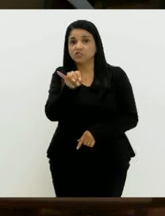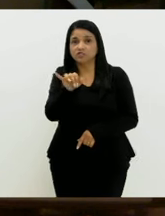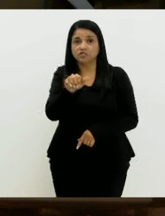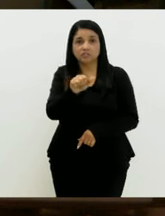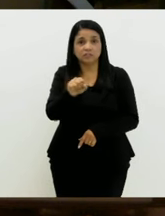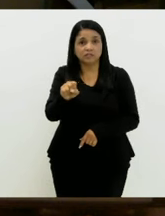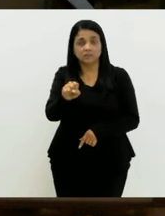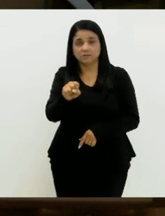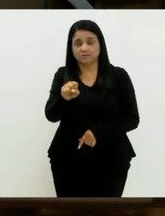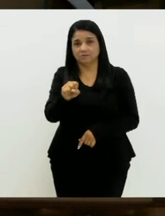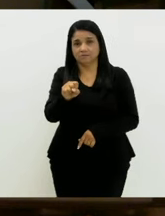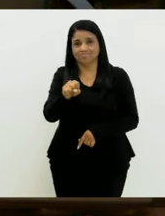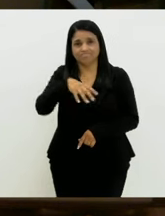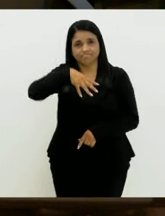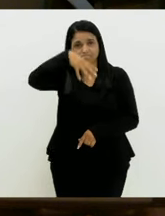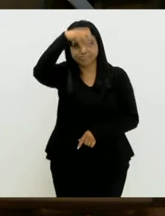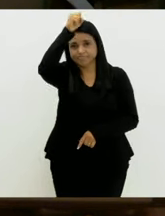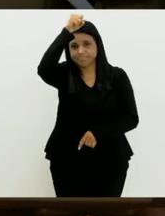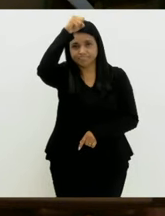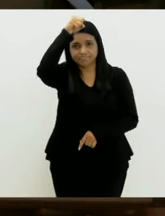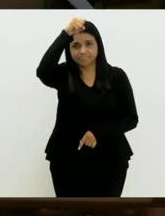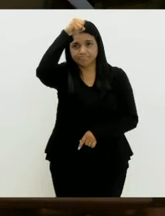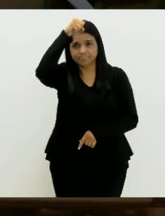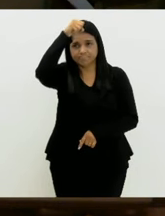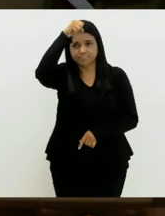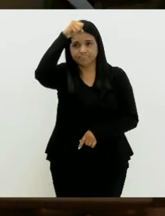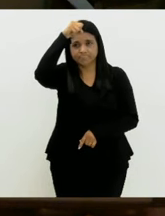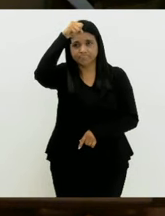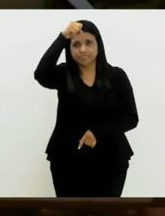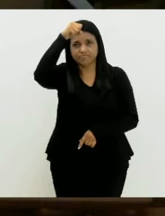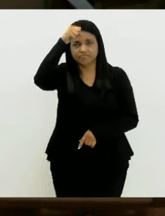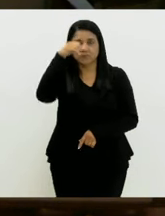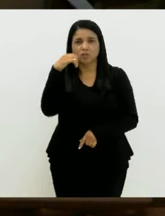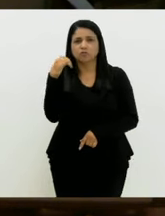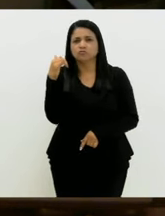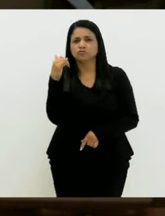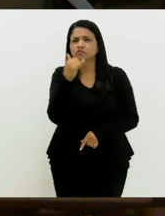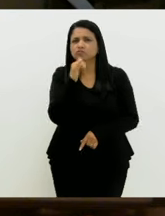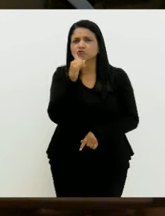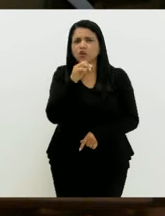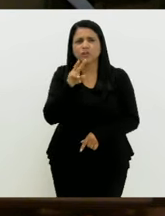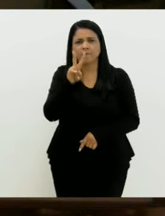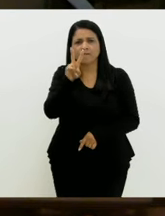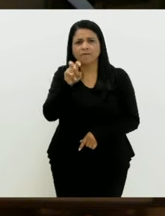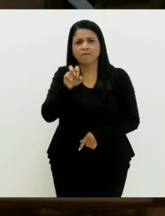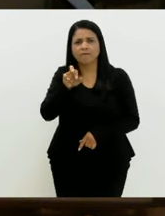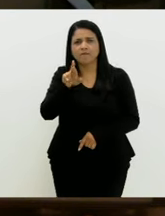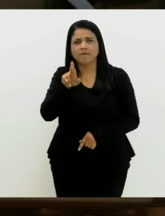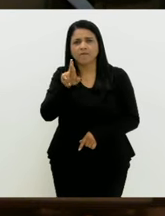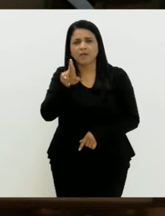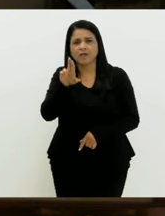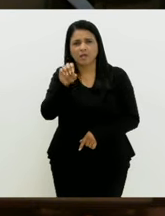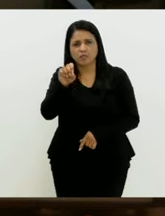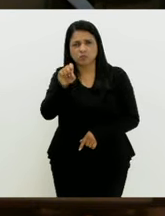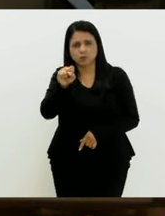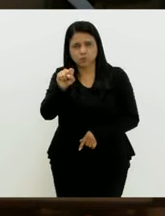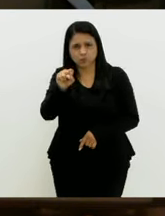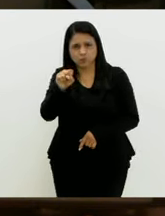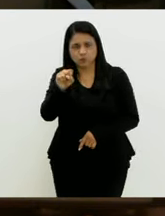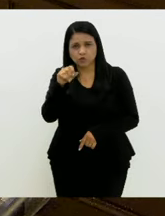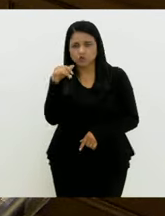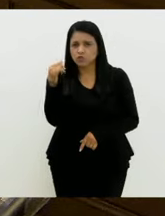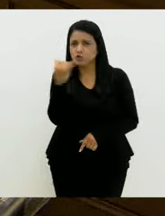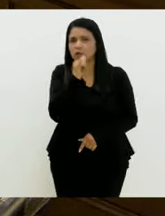dias sem luz. Eu não sei que falaram que tem um choque inverso. Presidente, só para complementar o que o senhor está falando, parece que tem